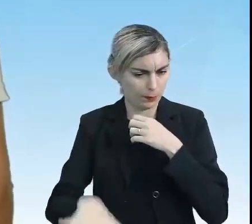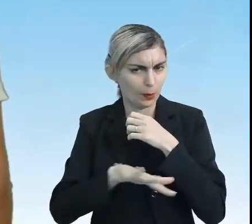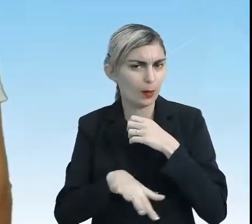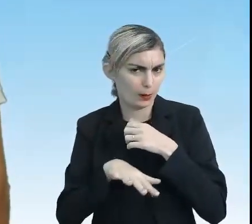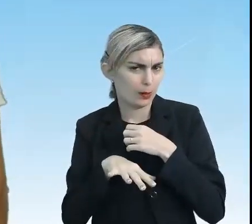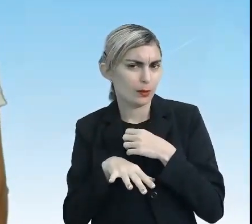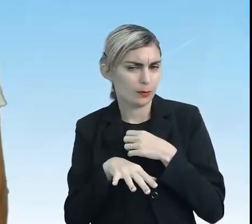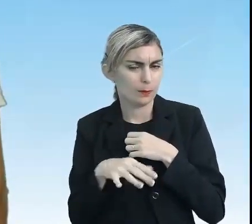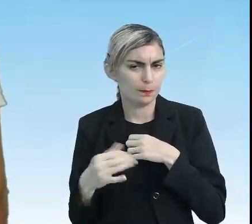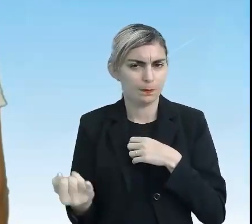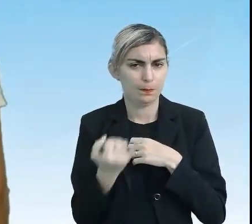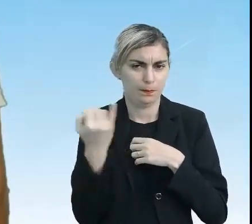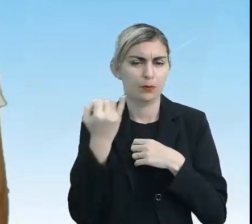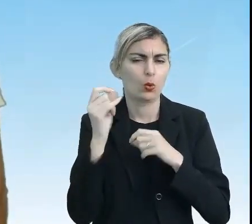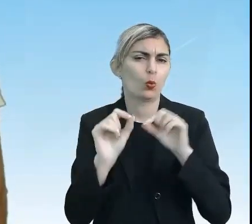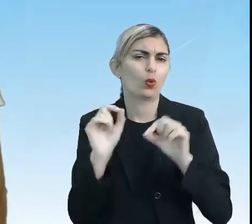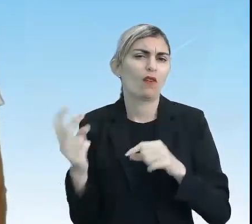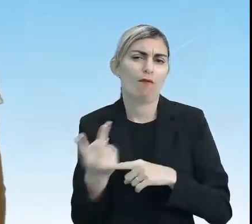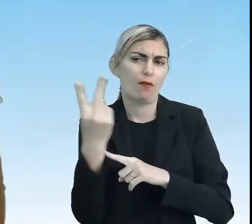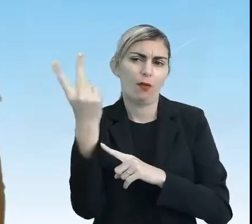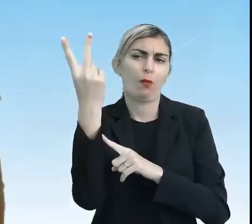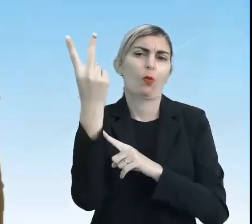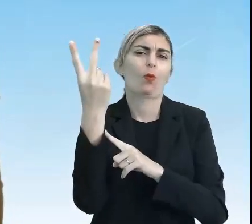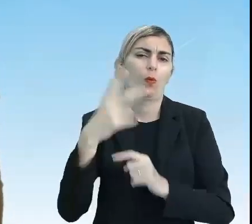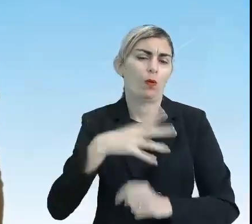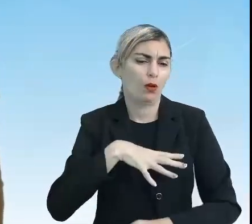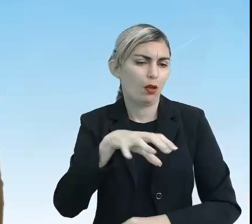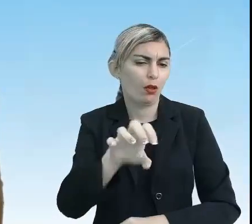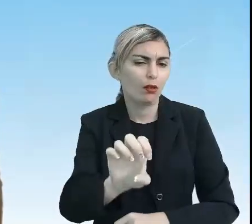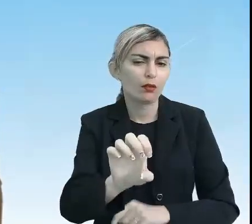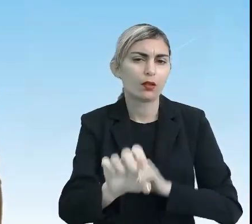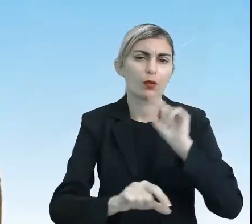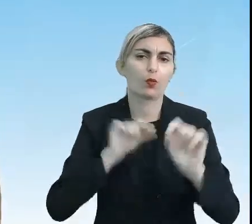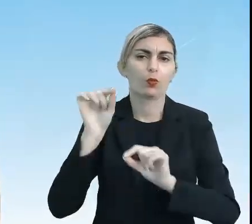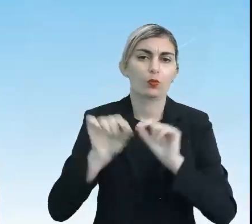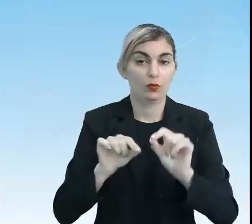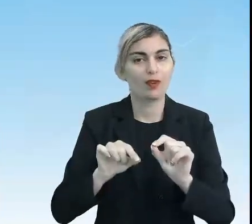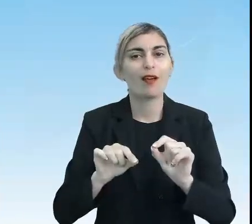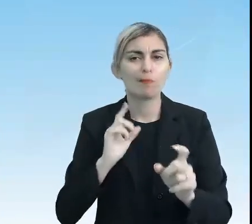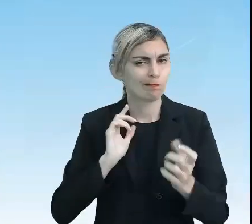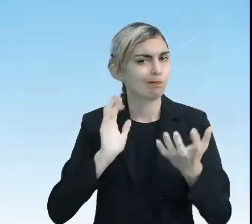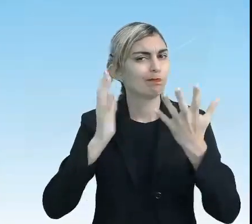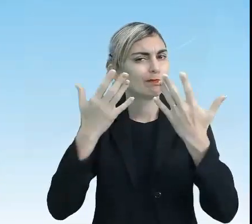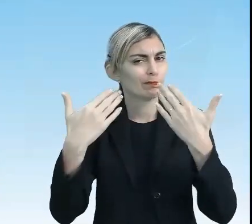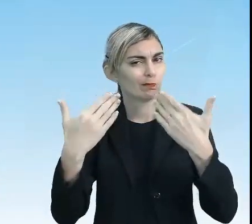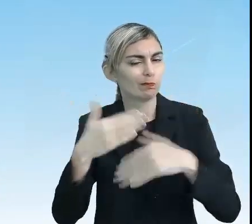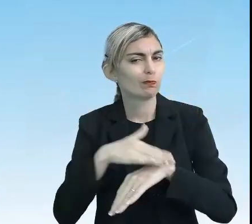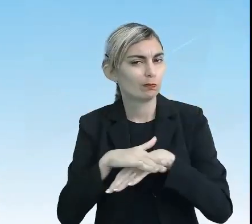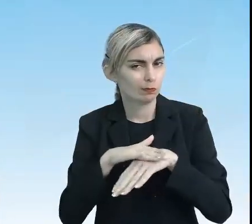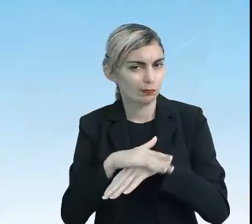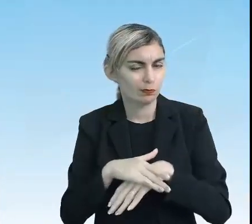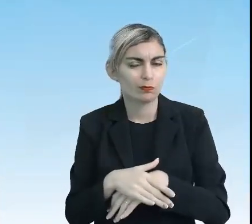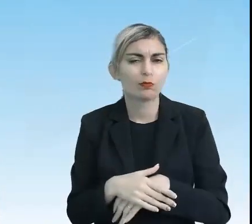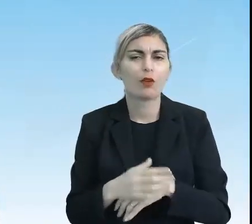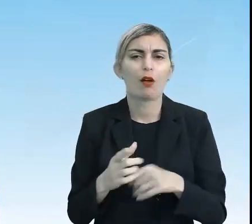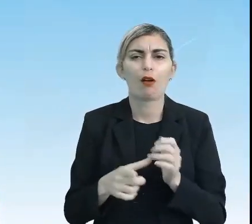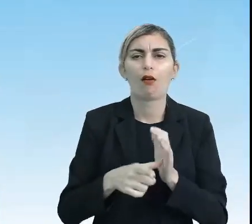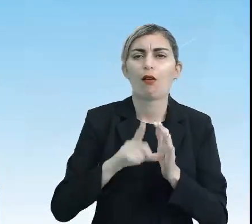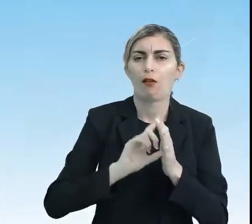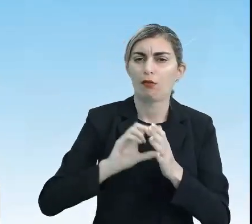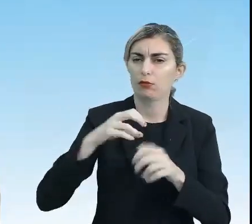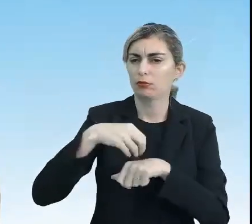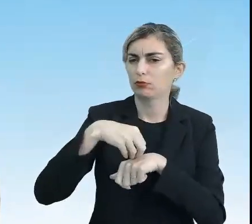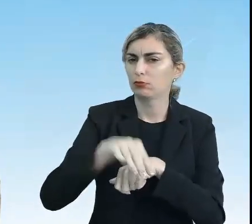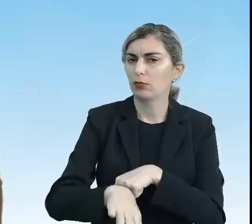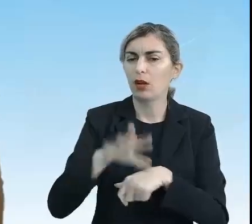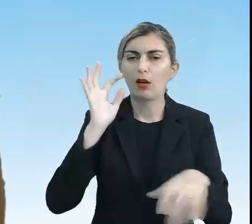tão tênue, né? O que é valor, o que é ética? É isso aqui que nós vamos discutir. Mas antes disso, trago para vocês